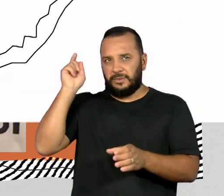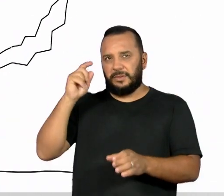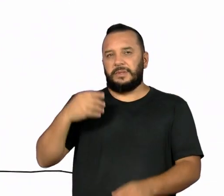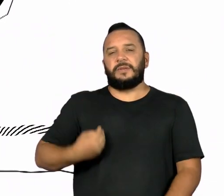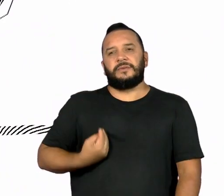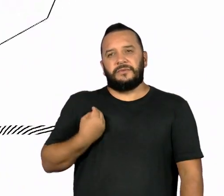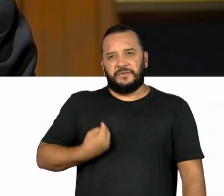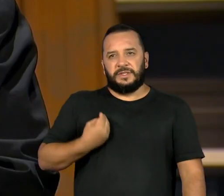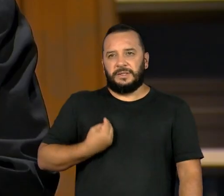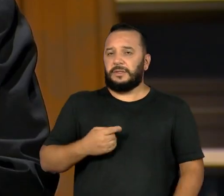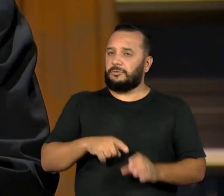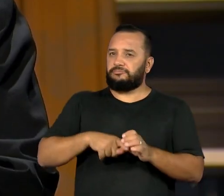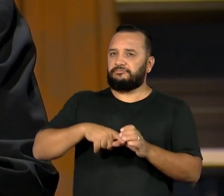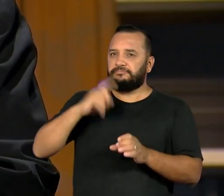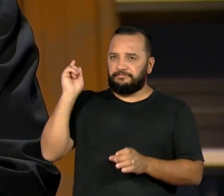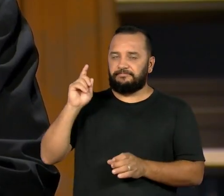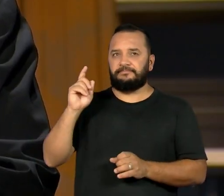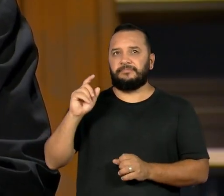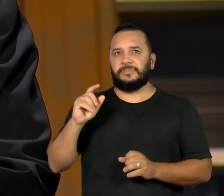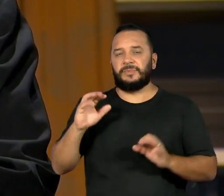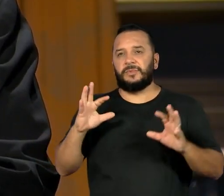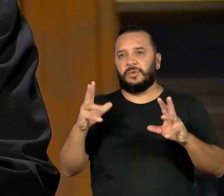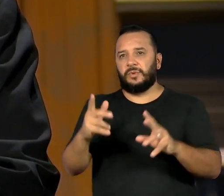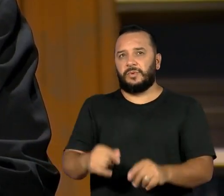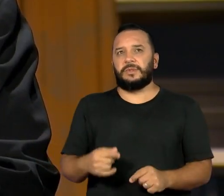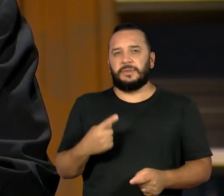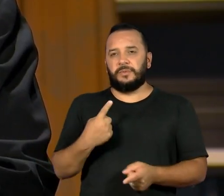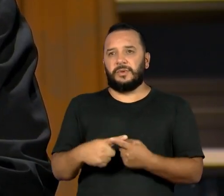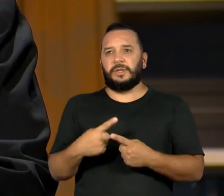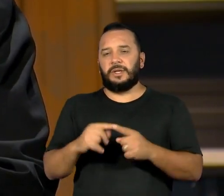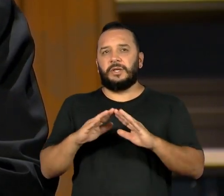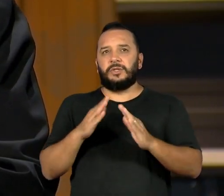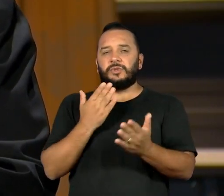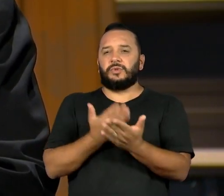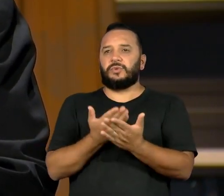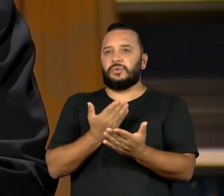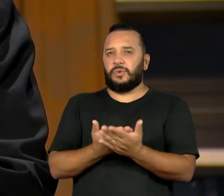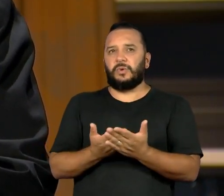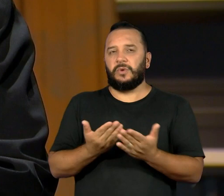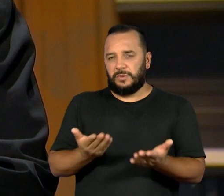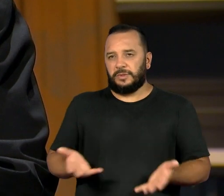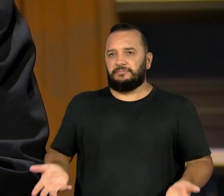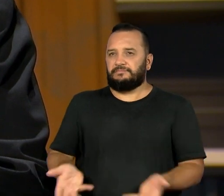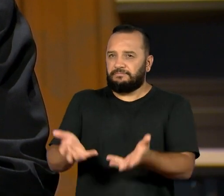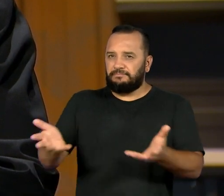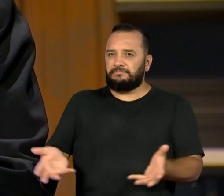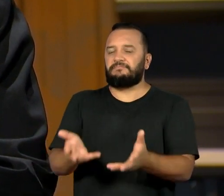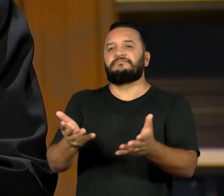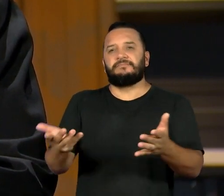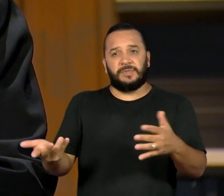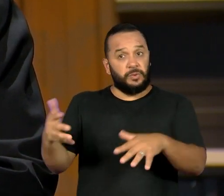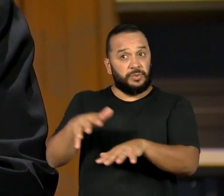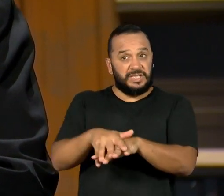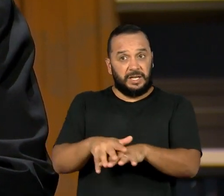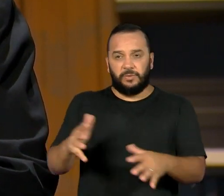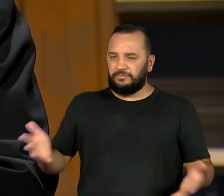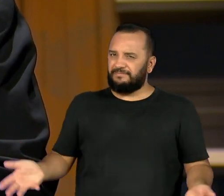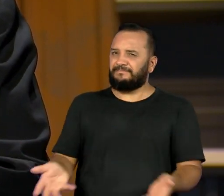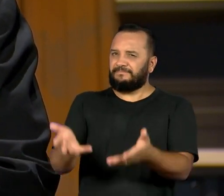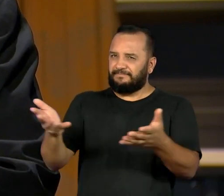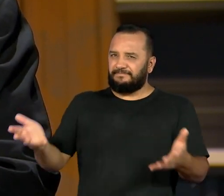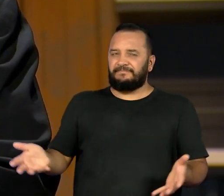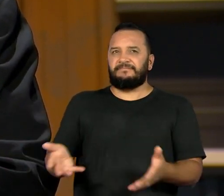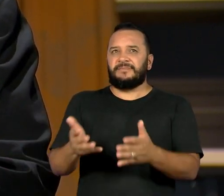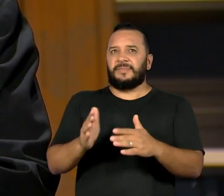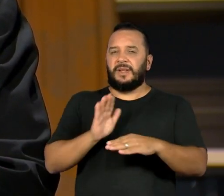mais independente, todas porque estudaram em escolas que apostaram, escolas inclusivas, que deram, né, não